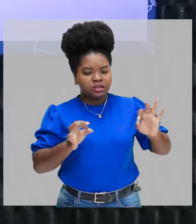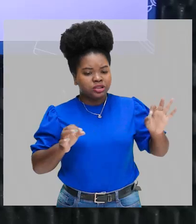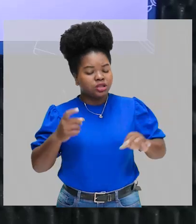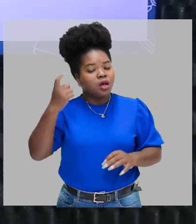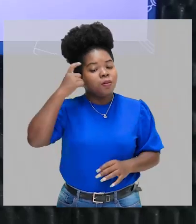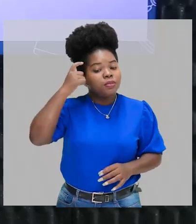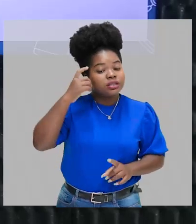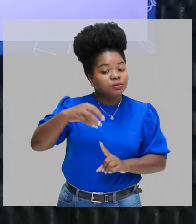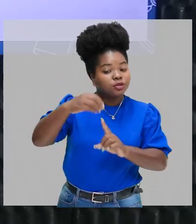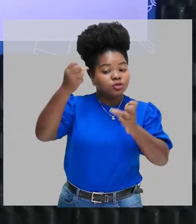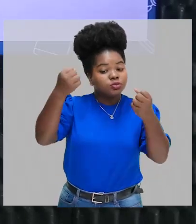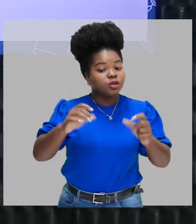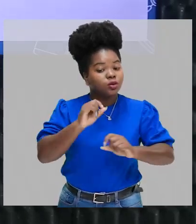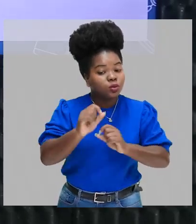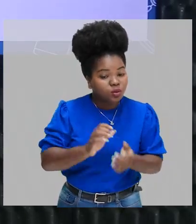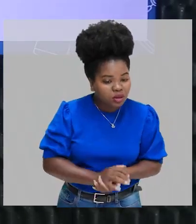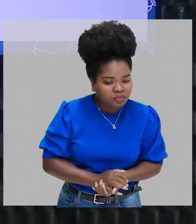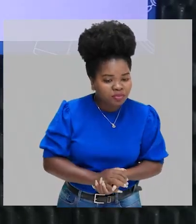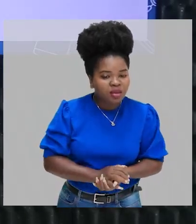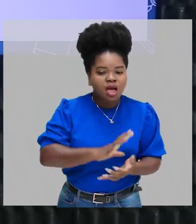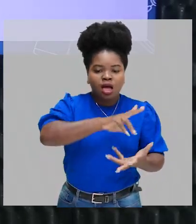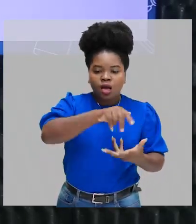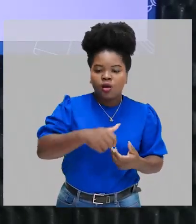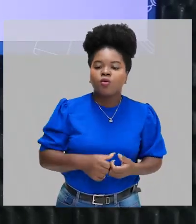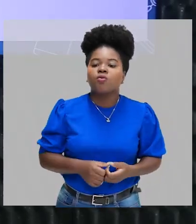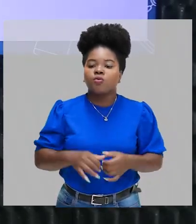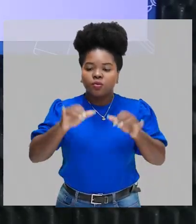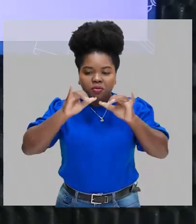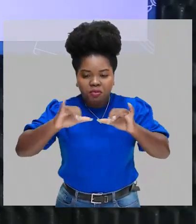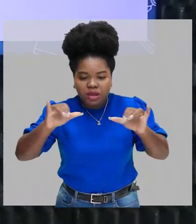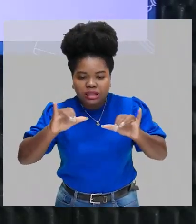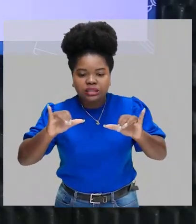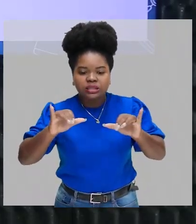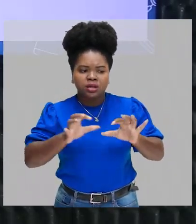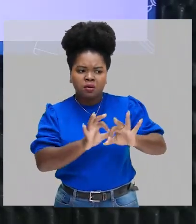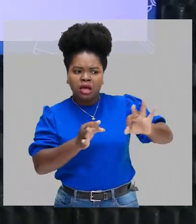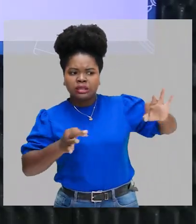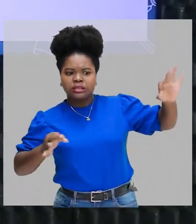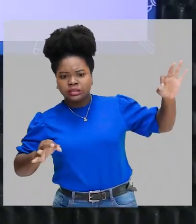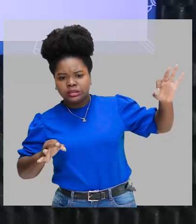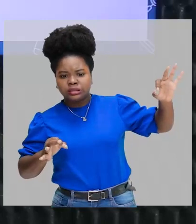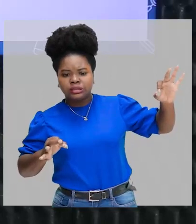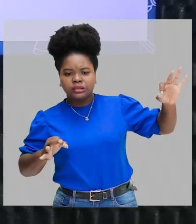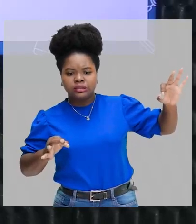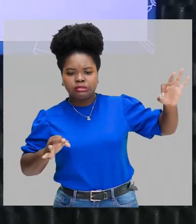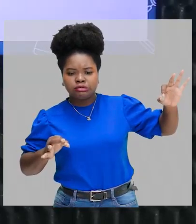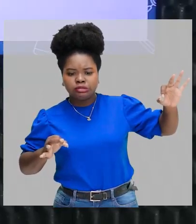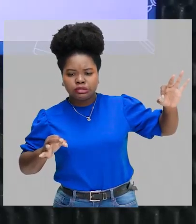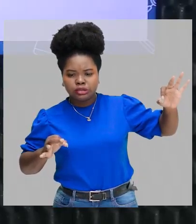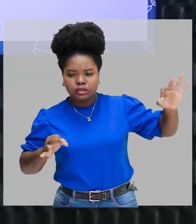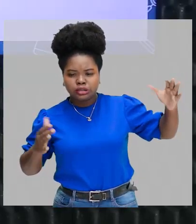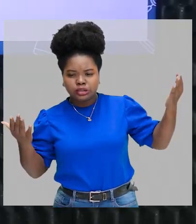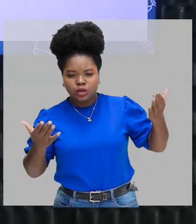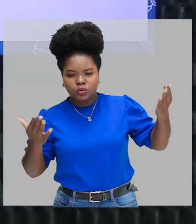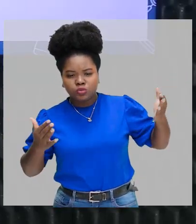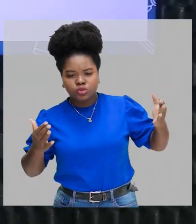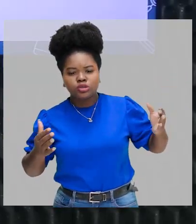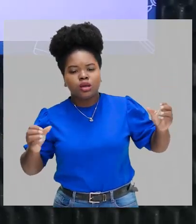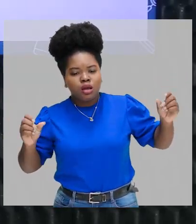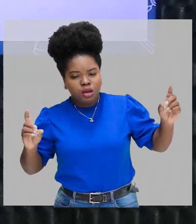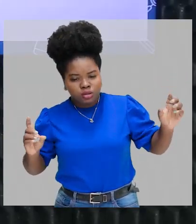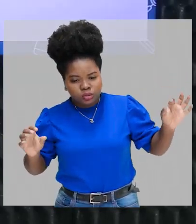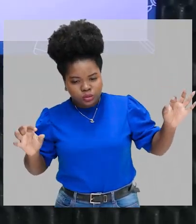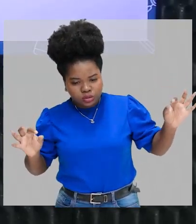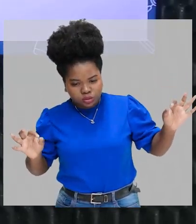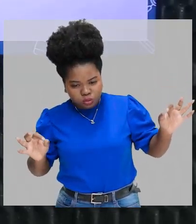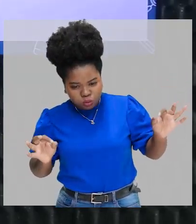único diz, a globalização encurtou as distâncias. Aquilo que parecia muito longe, hoje em dia parece que está mais perto.